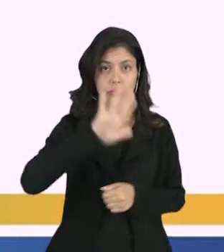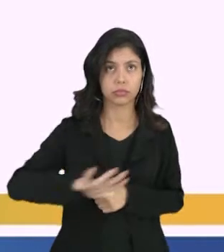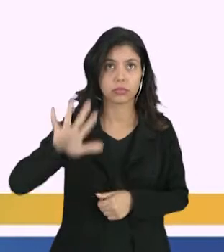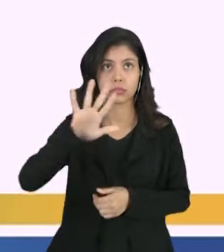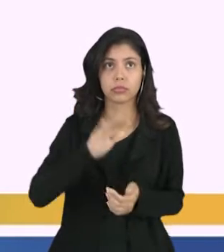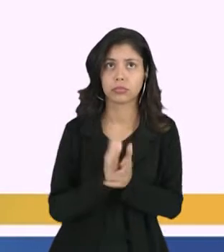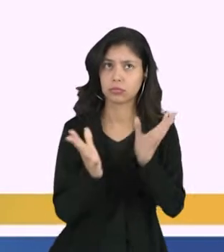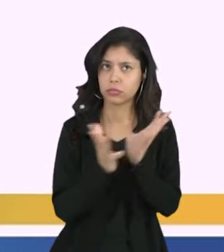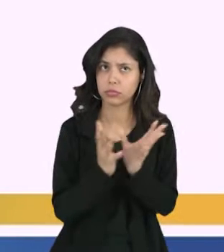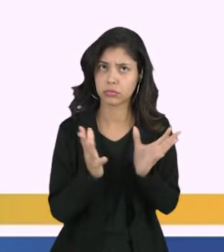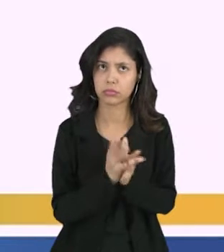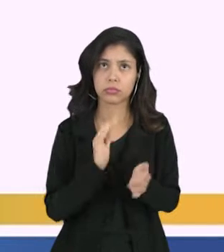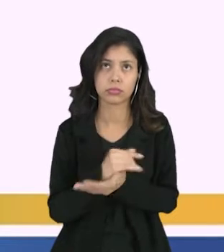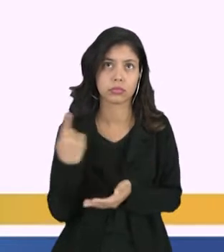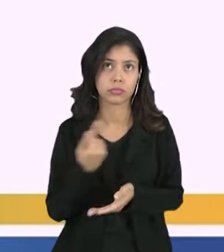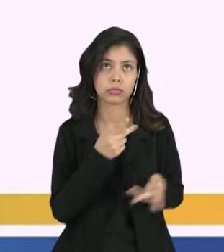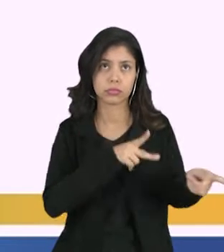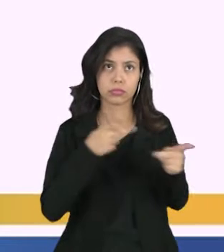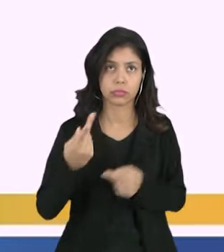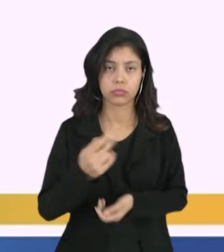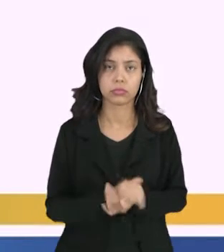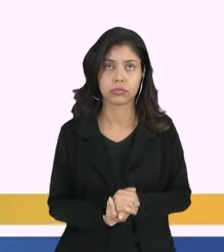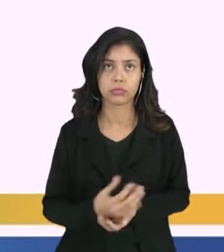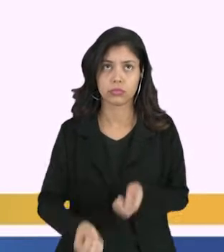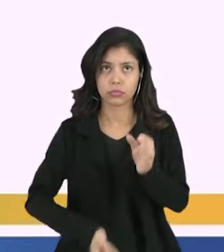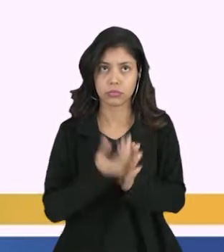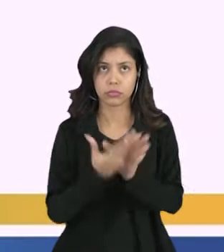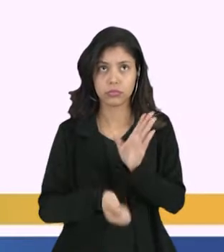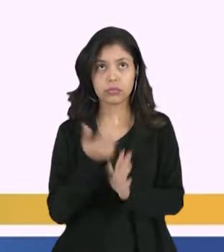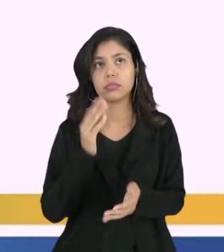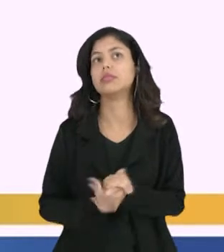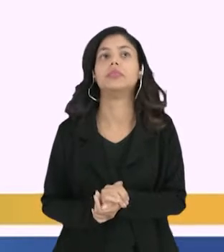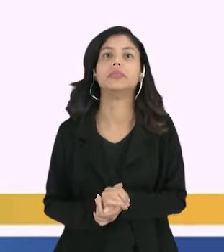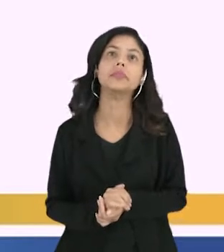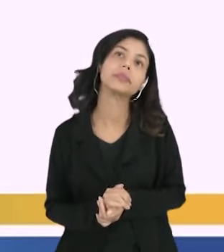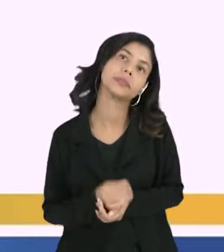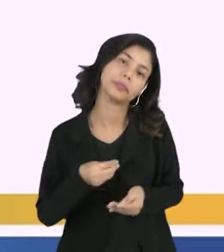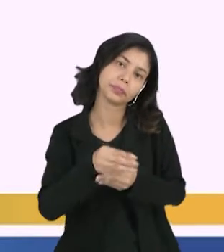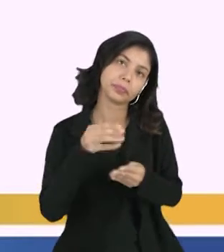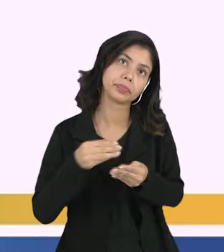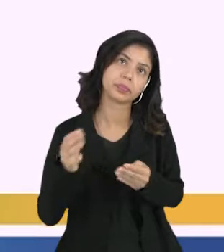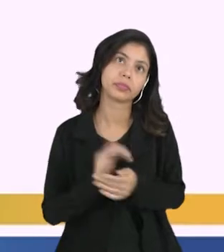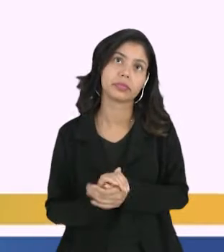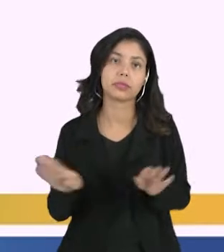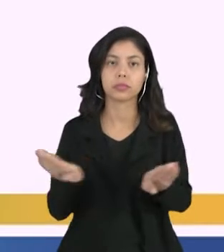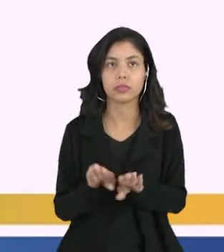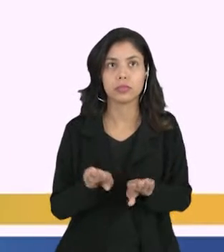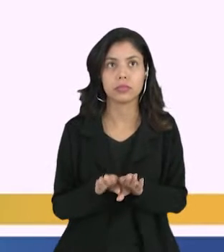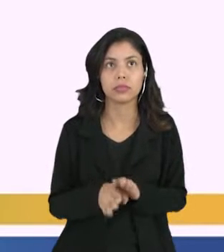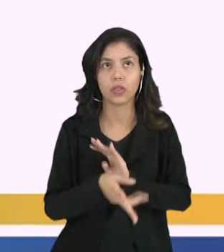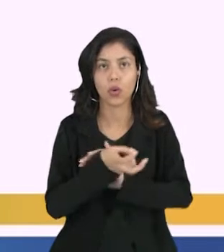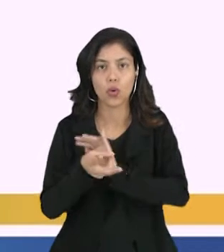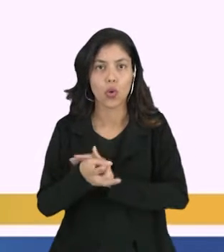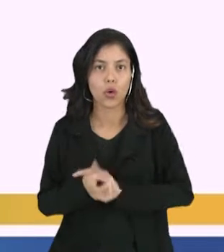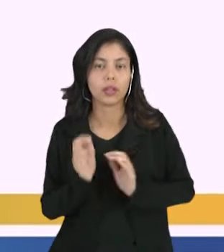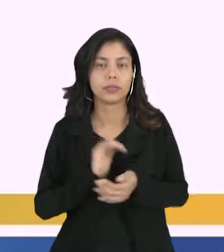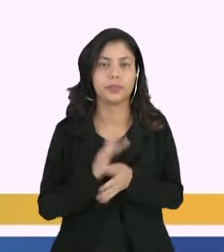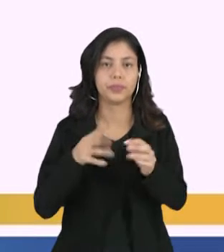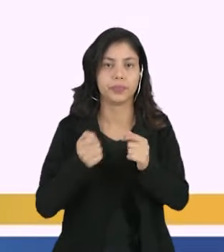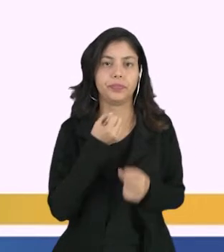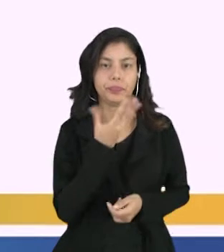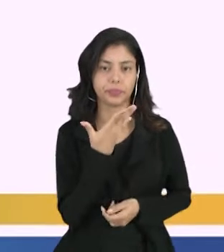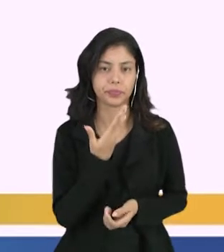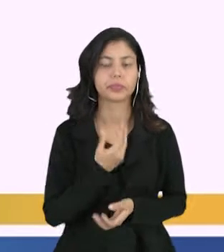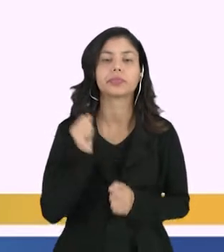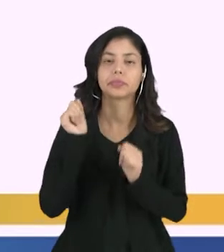é o conjunto de indivíduos que participam, então, da produção, distribuição e também o consumo de bens e